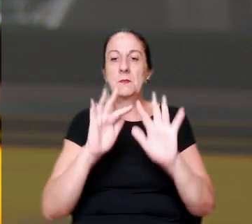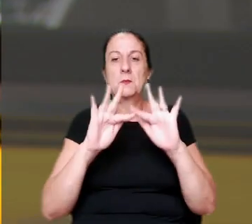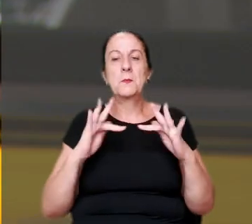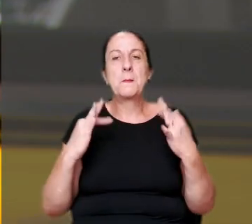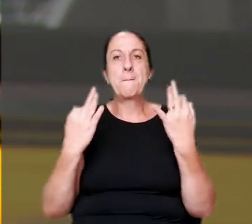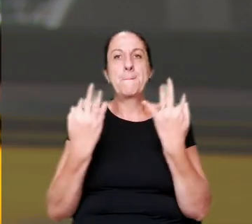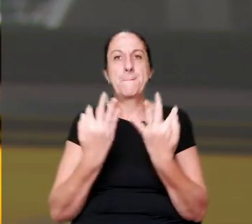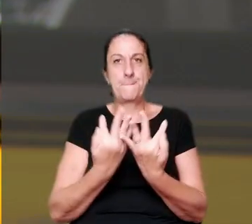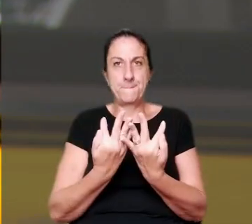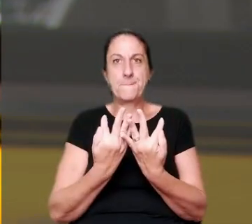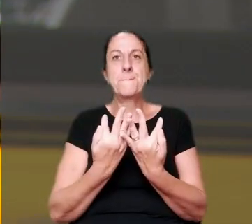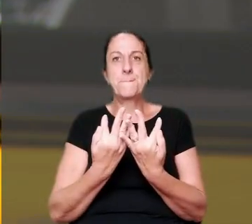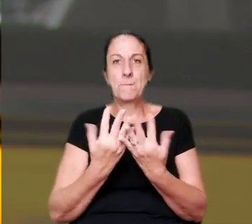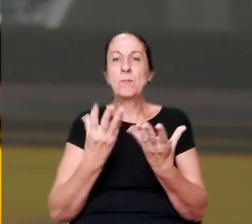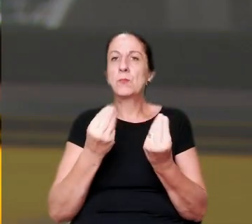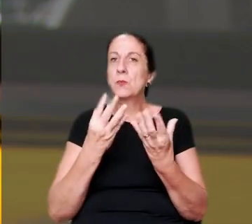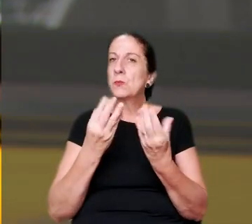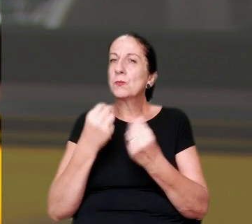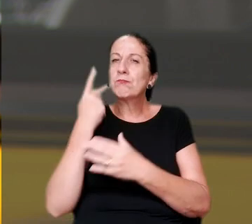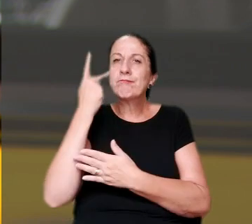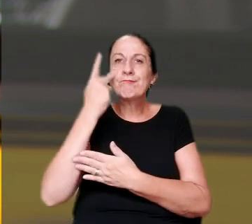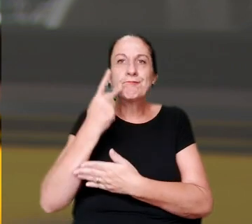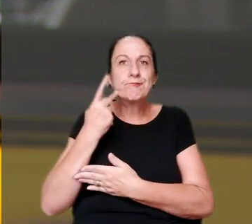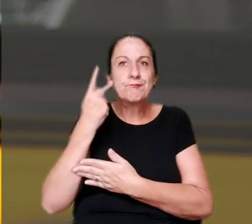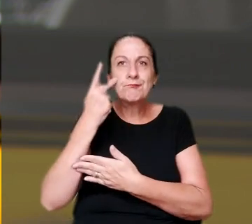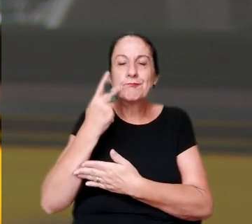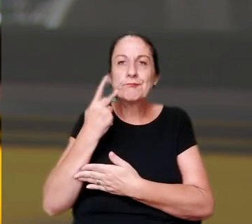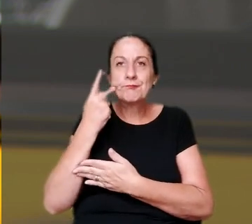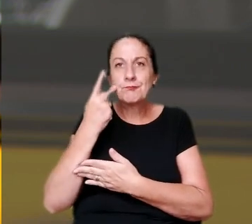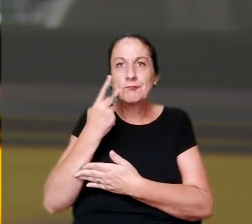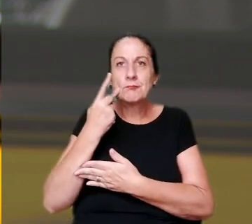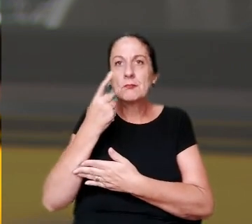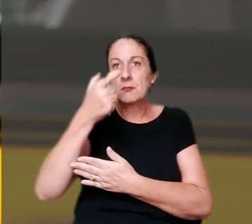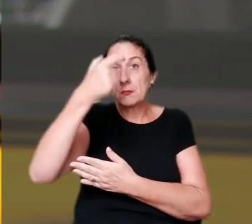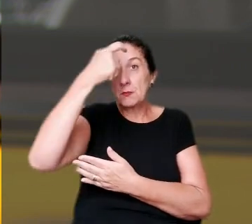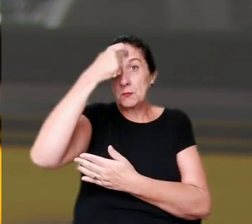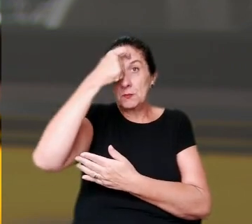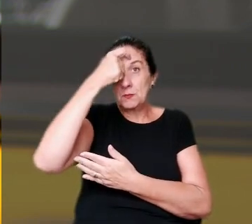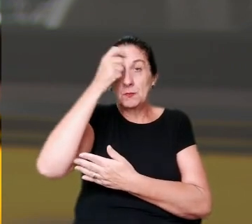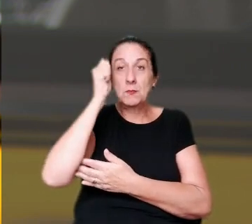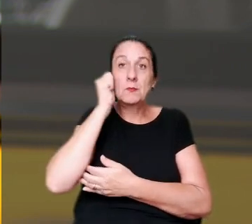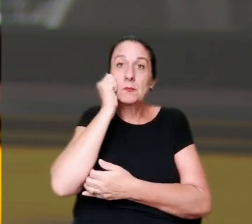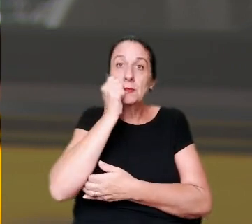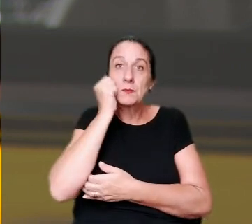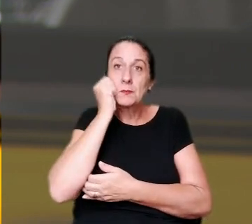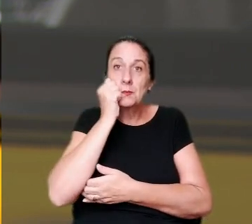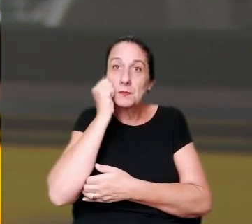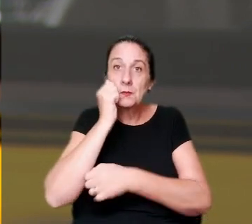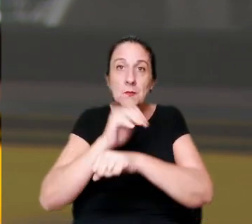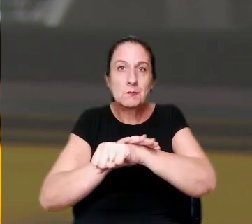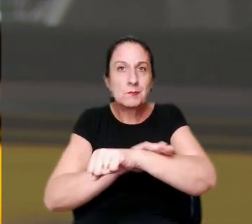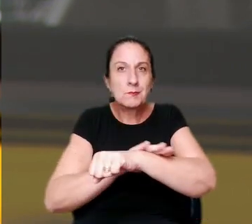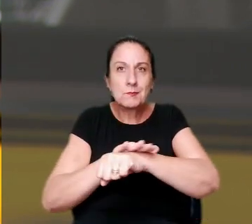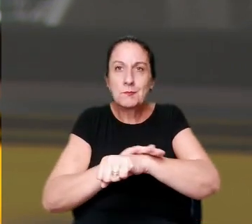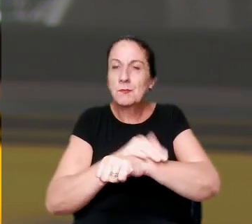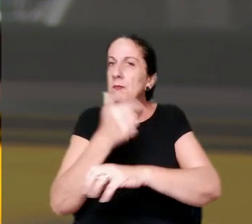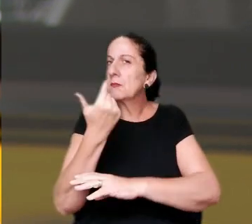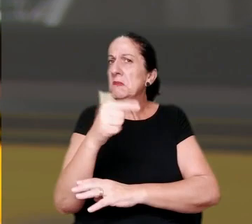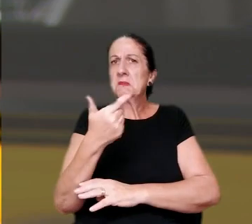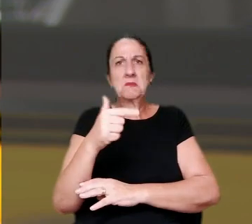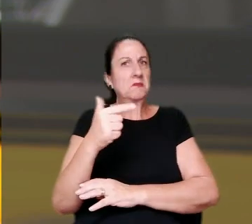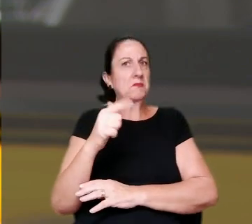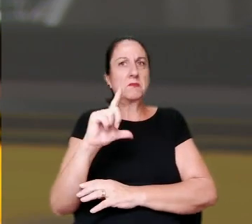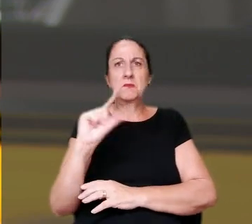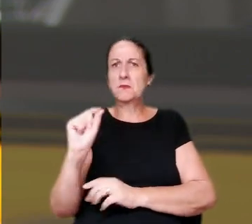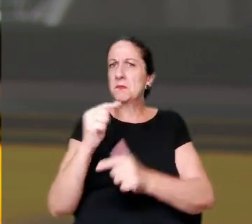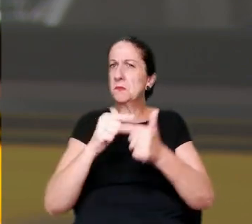A nossa família era uma família muito politizada e muito consciente da nossa negritude, não é?